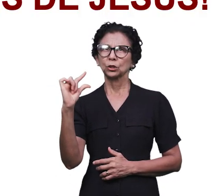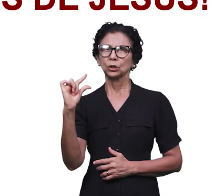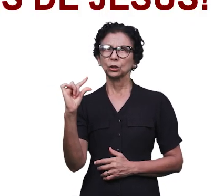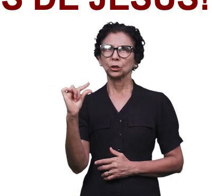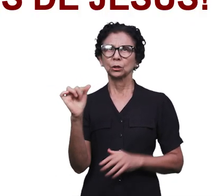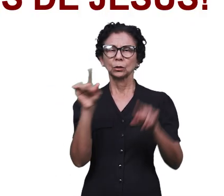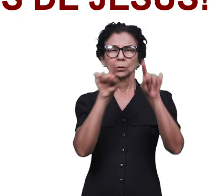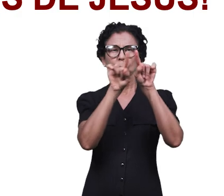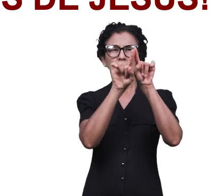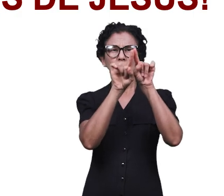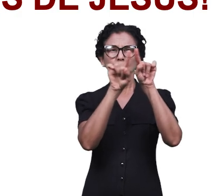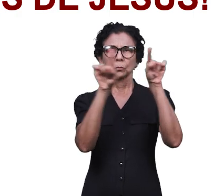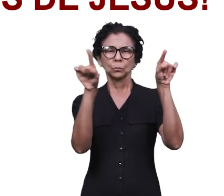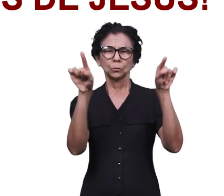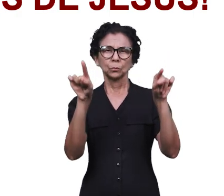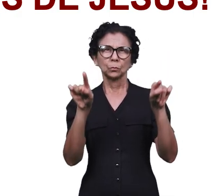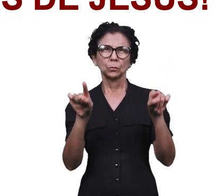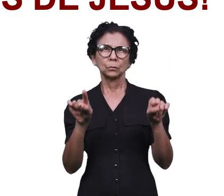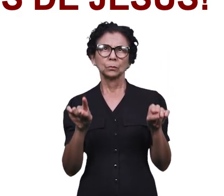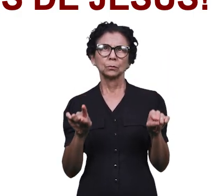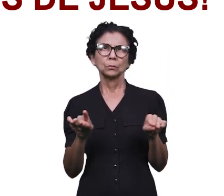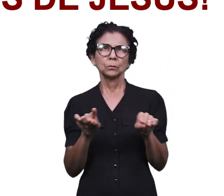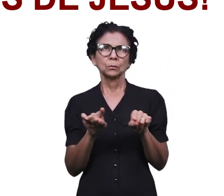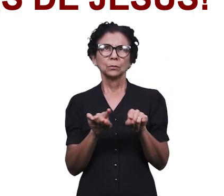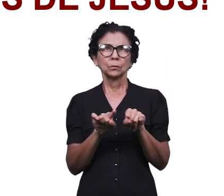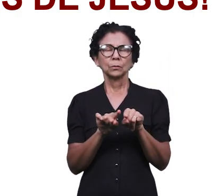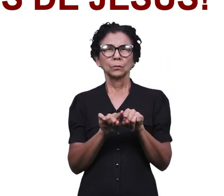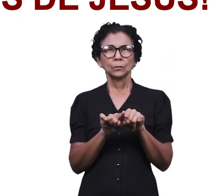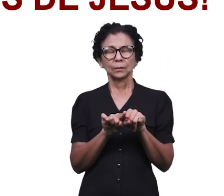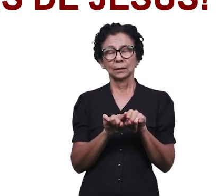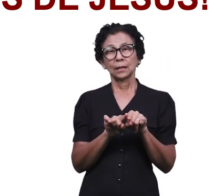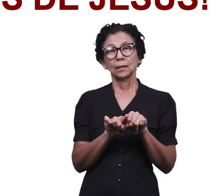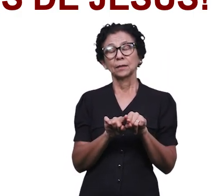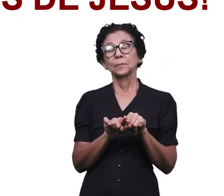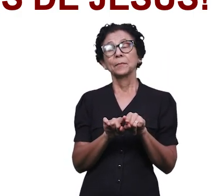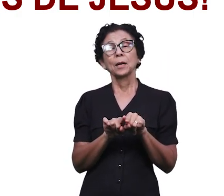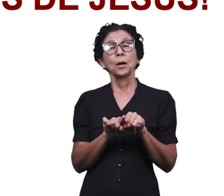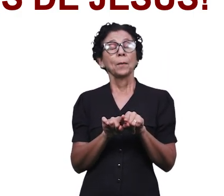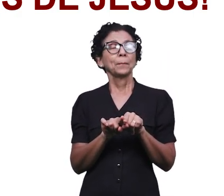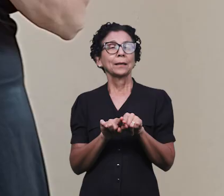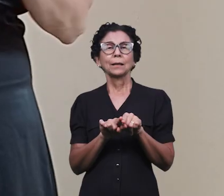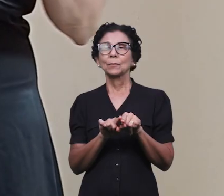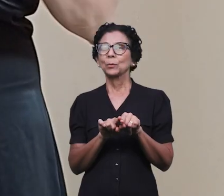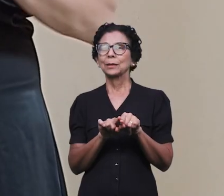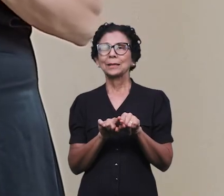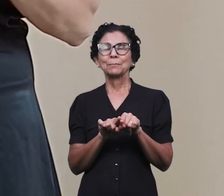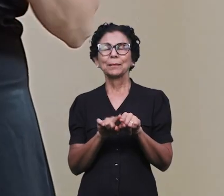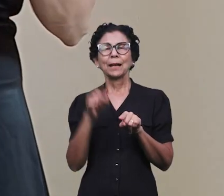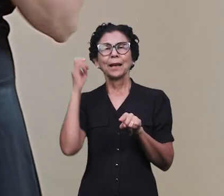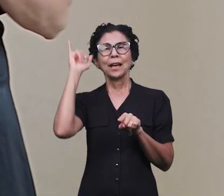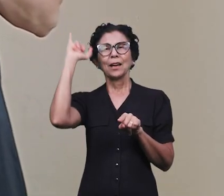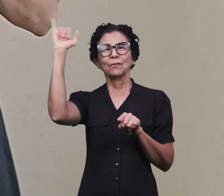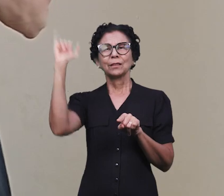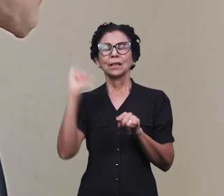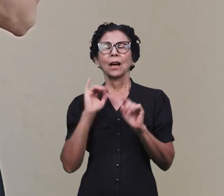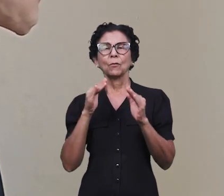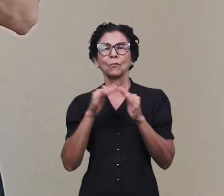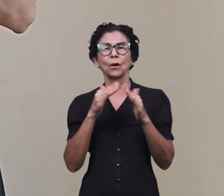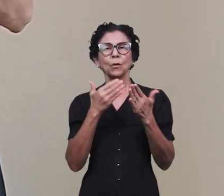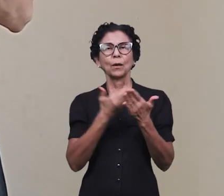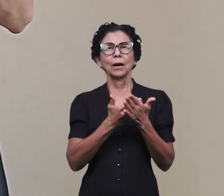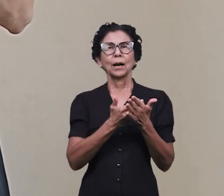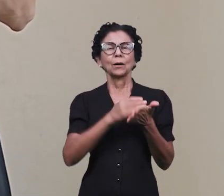Para que eles possam ter atenção exatamente no que é o foco da aula. Existem crianças com transtorno